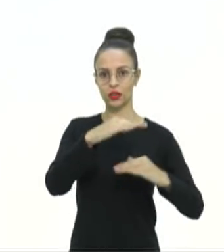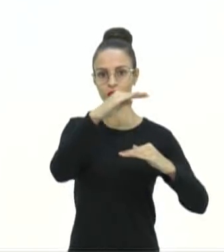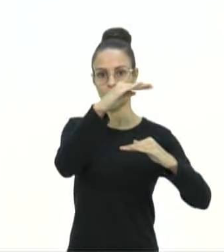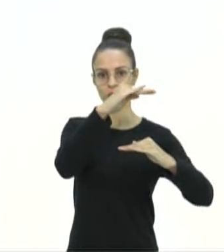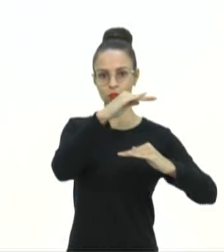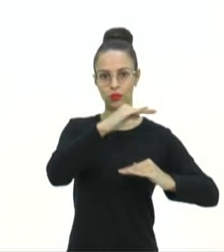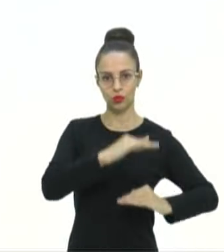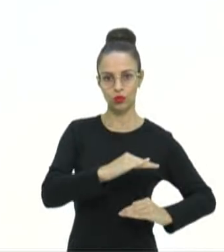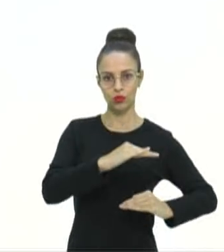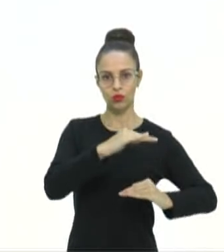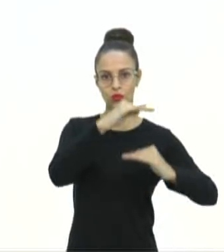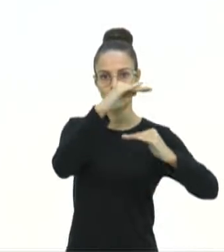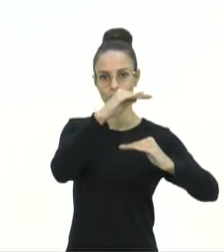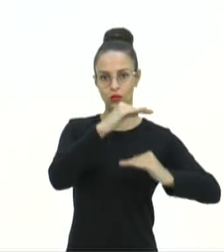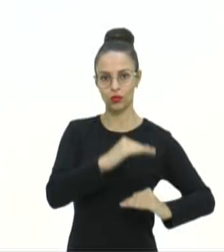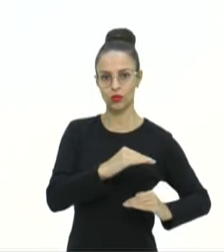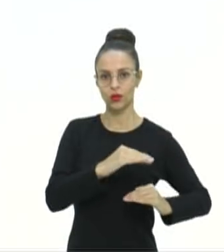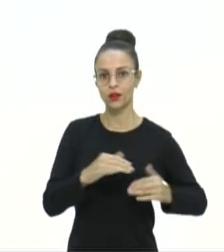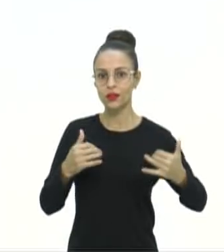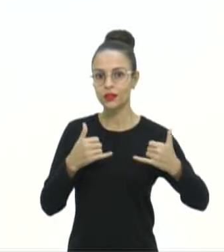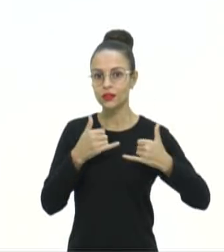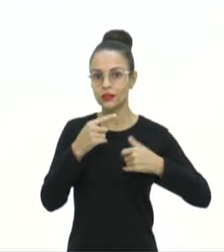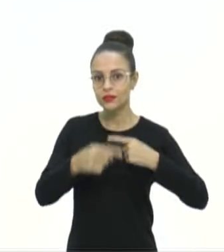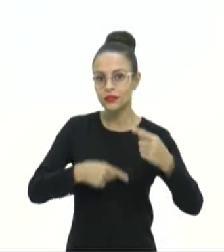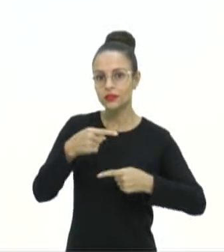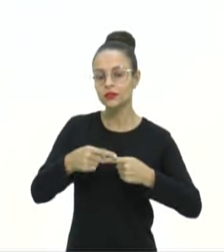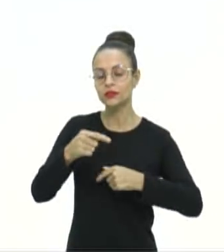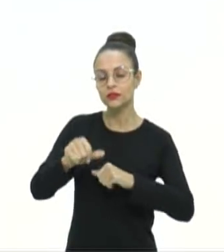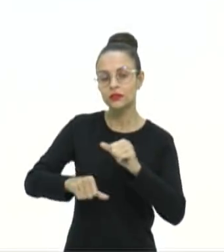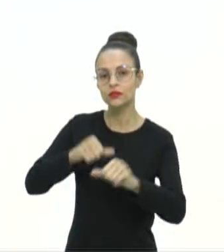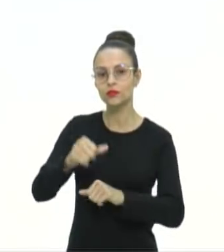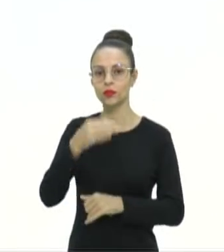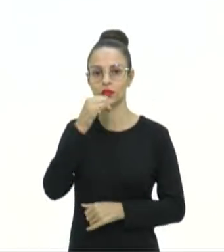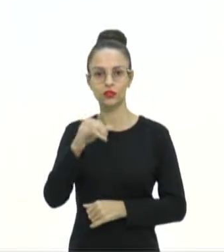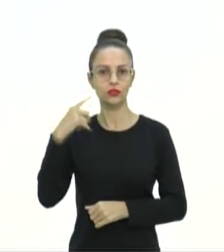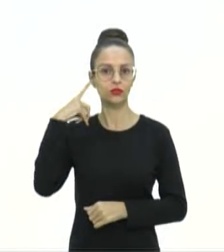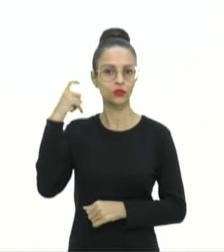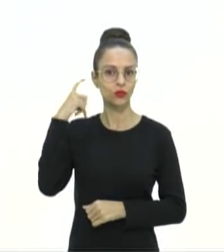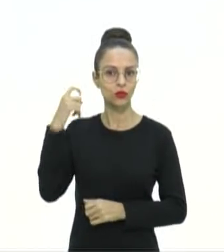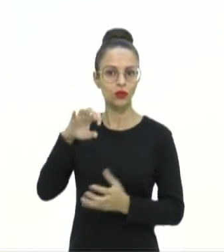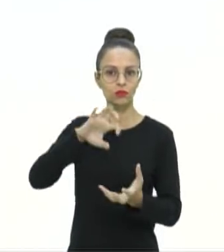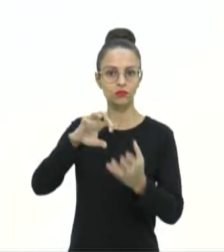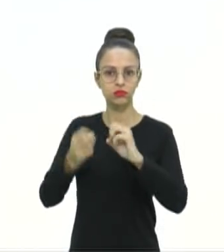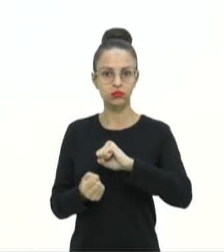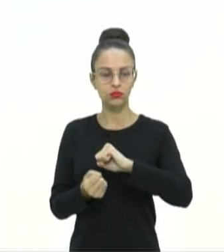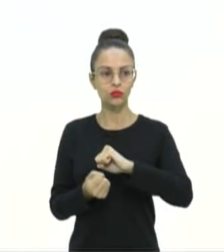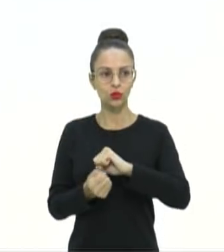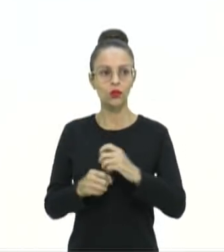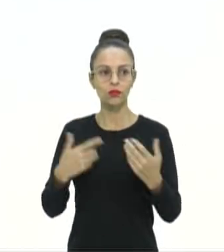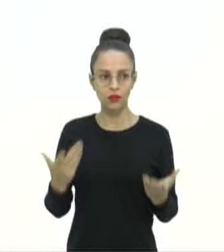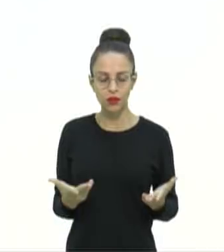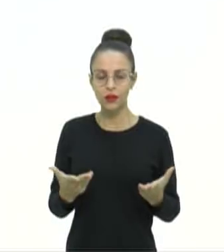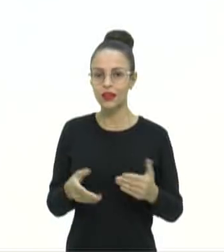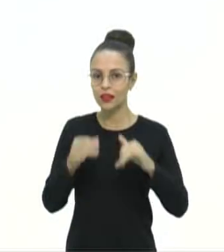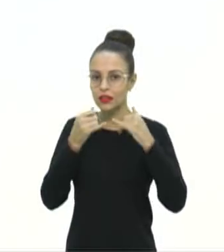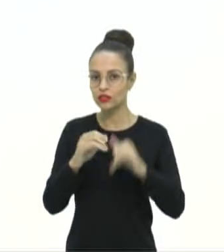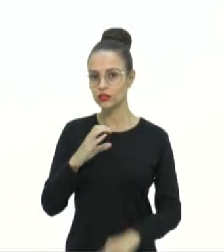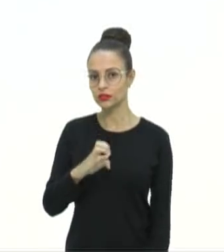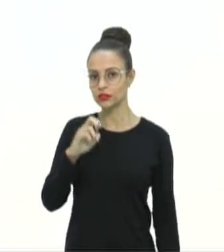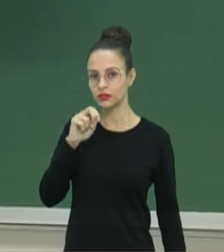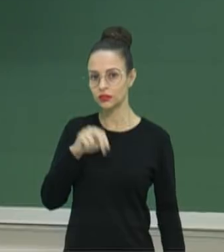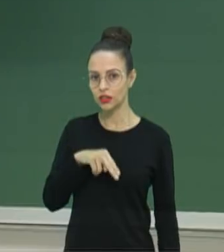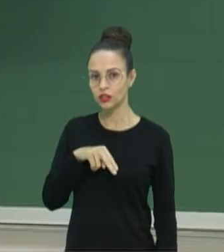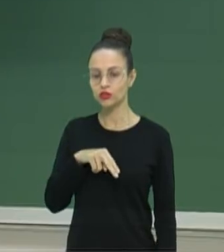se transformou em energia sonora, térmica e deformação para o solo. Ou seja, a energia cinética